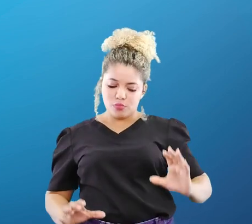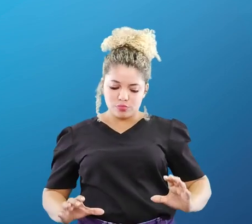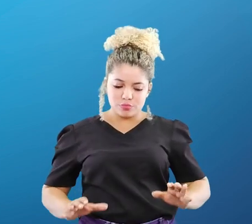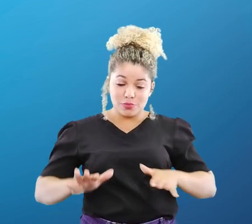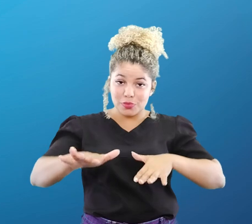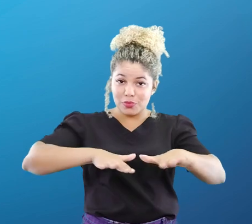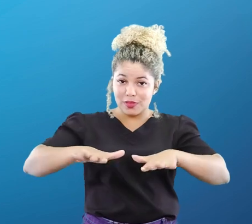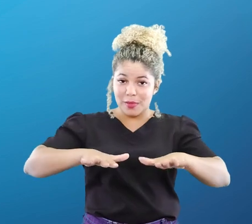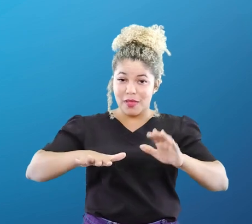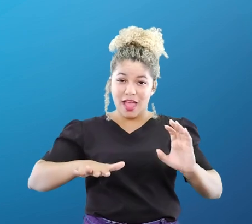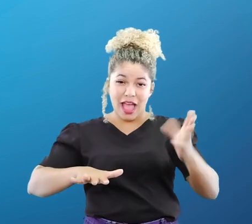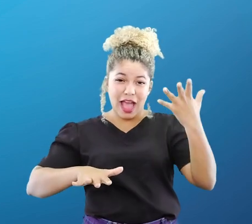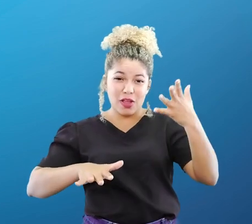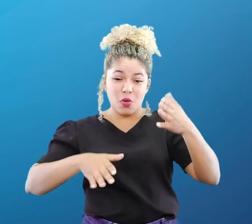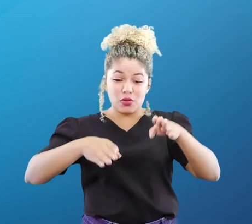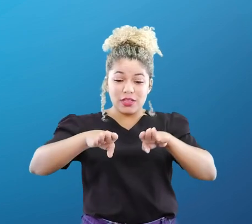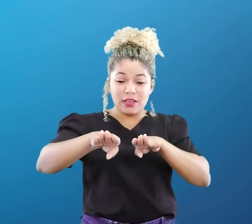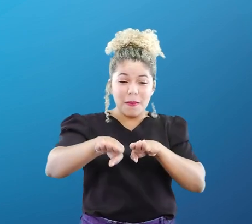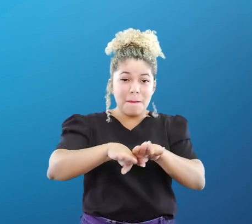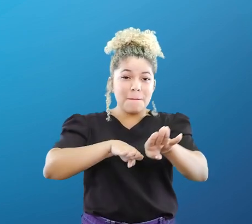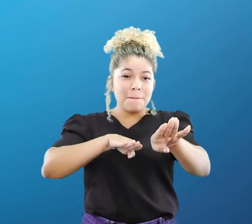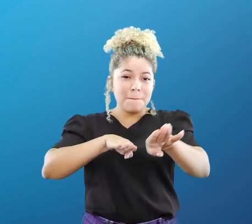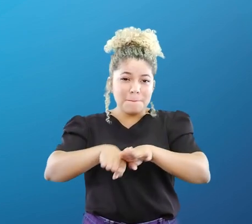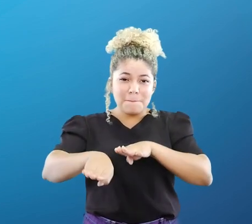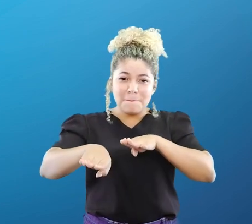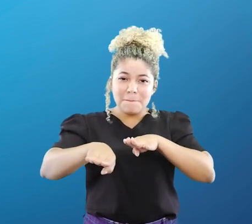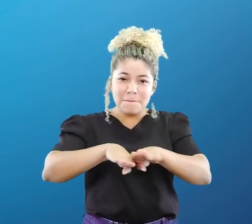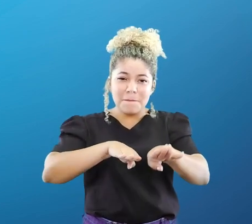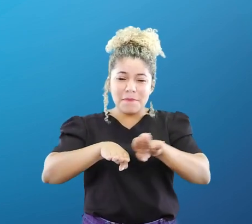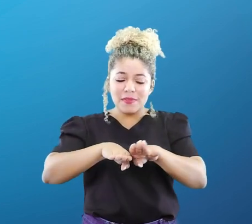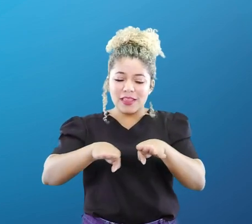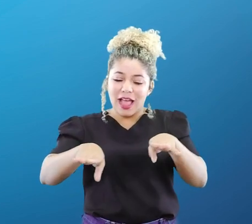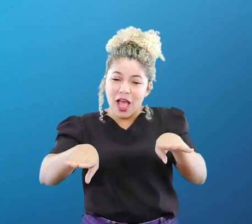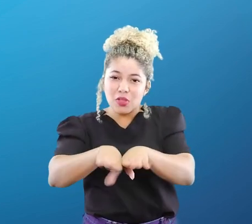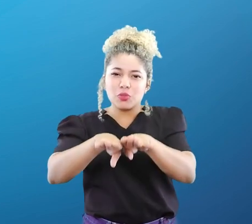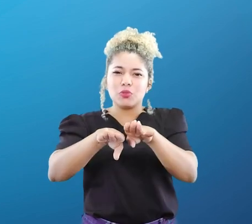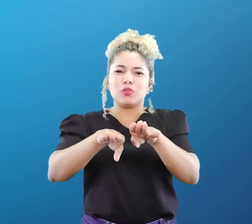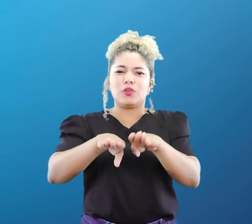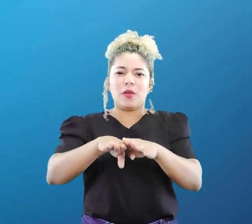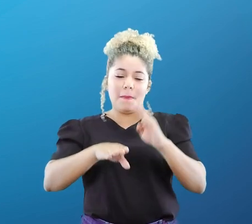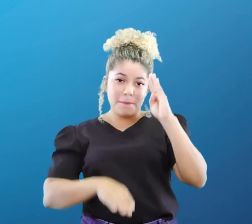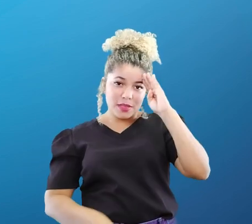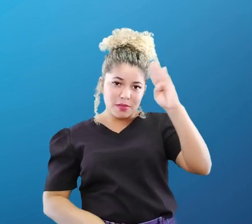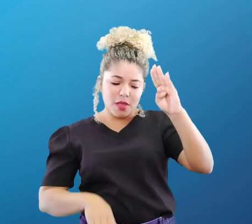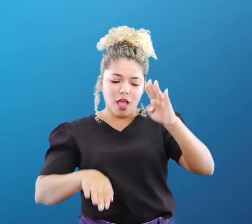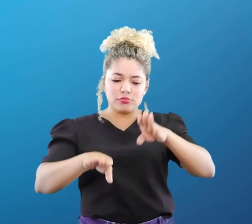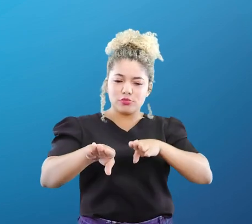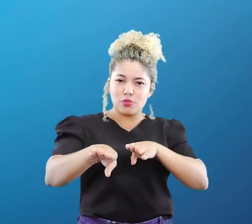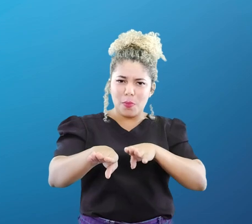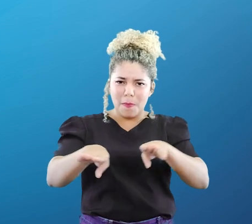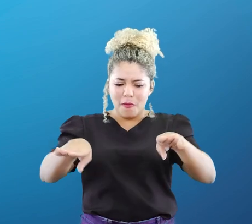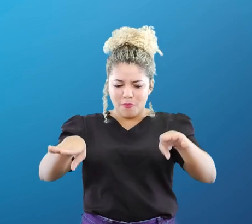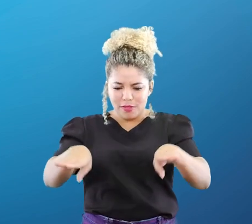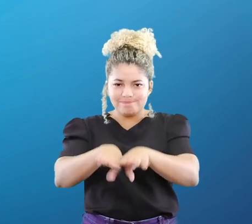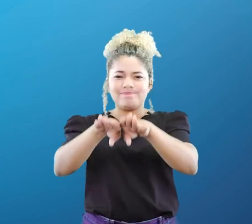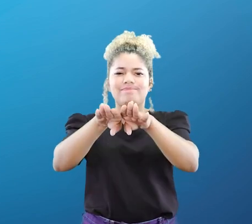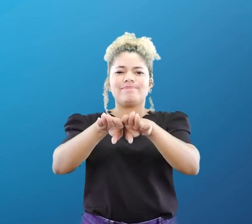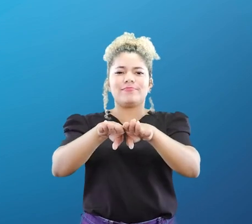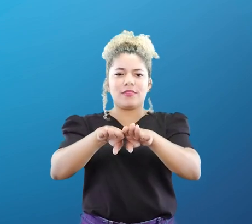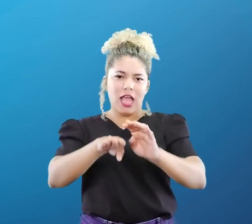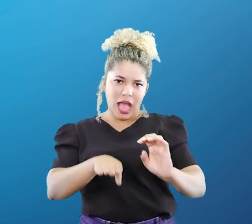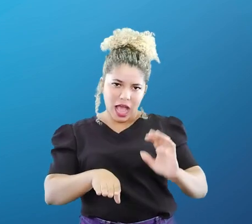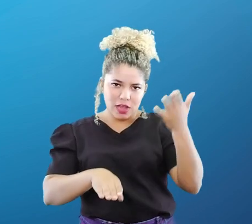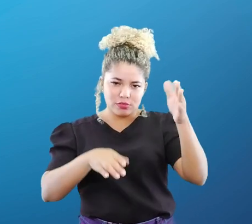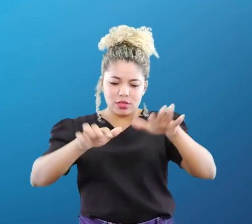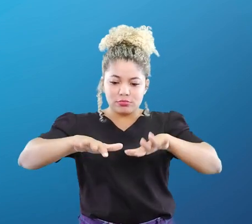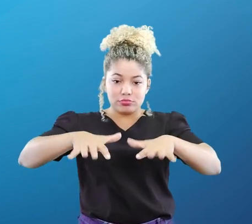oriundos da pressão exercida entre as placas tectônicas, que principalmente por meio dos movimentos de colisão, geram